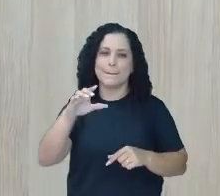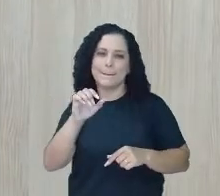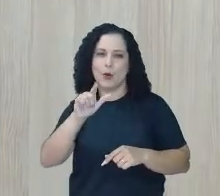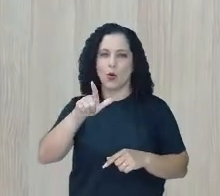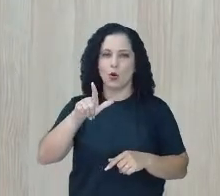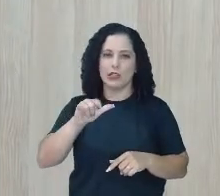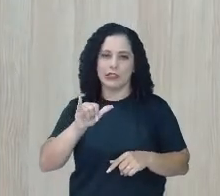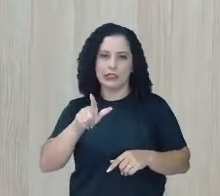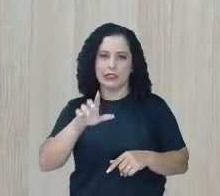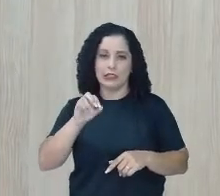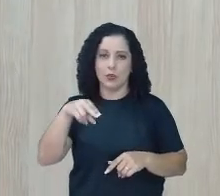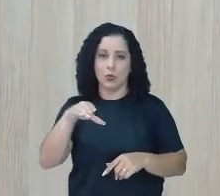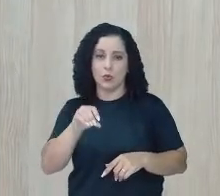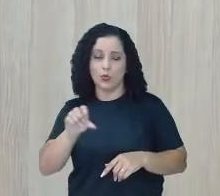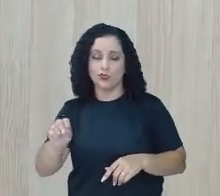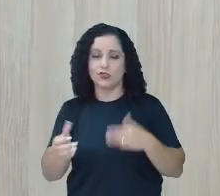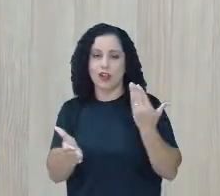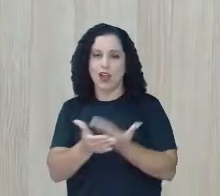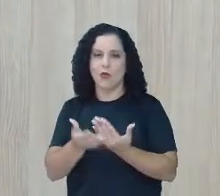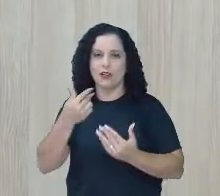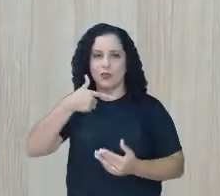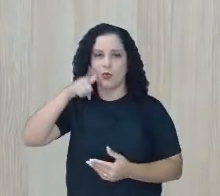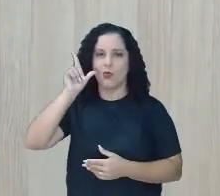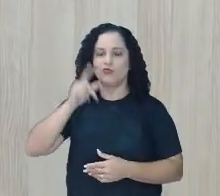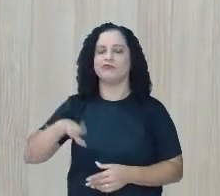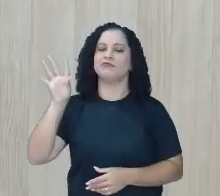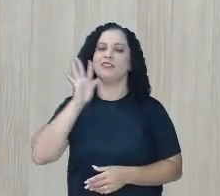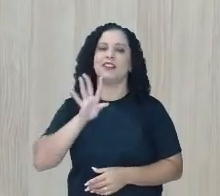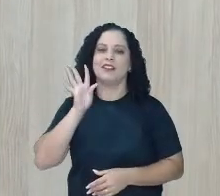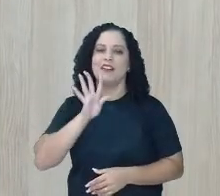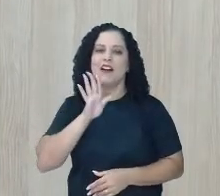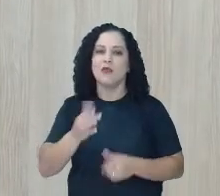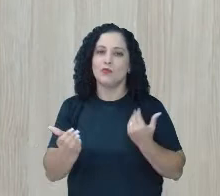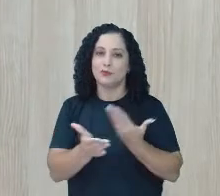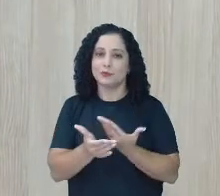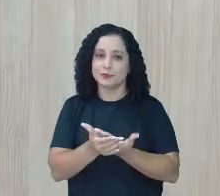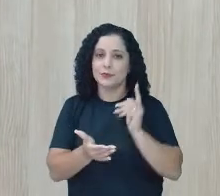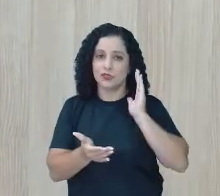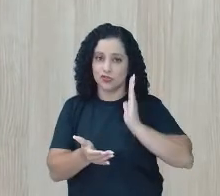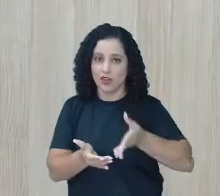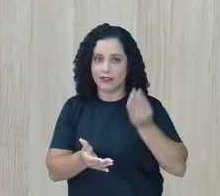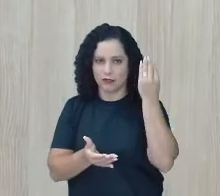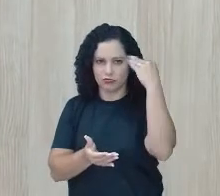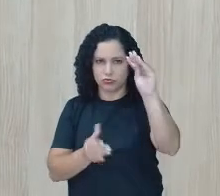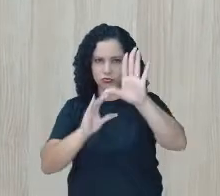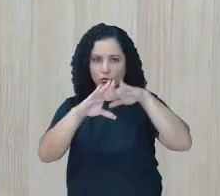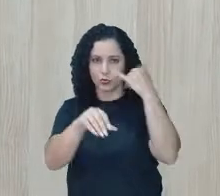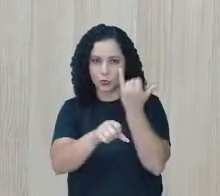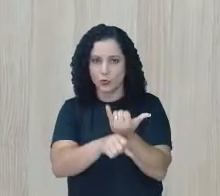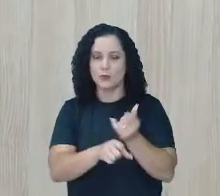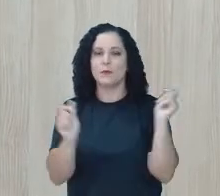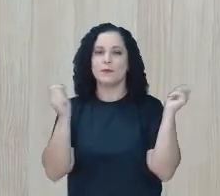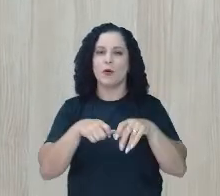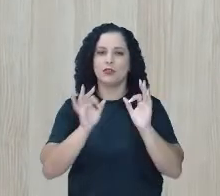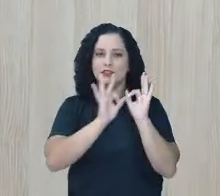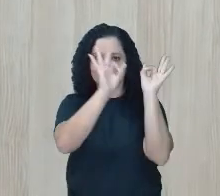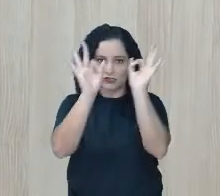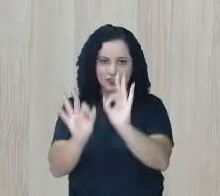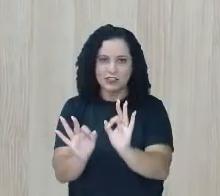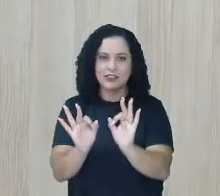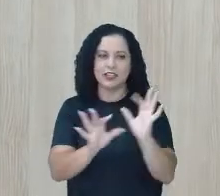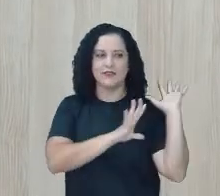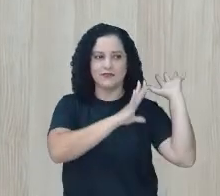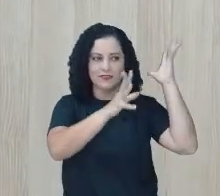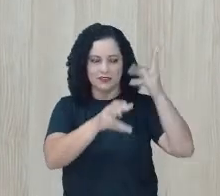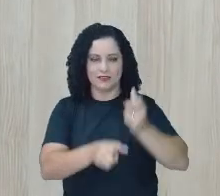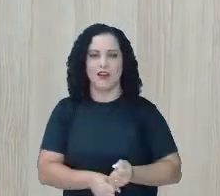de ontem foi uma aula massa com o professor Heleno, também já está lá no YouTube, tá certo? E você pode dar uma olhadinha nela para poder revisar os